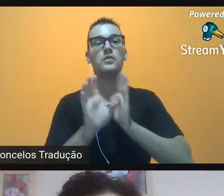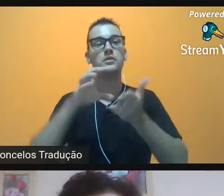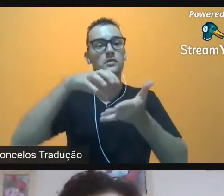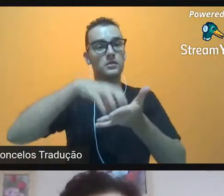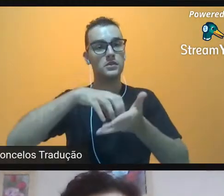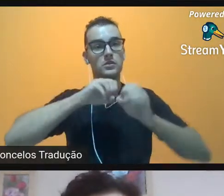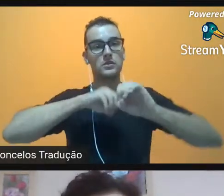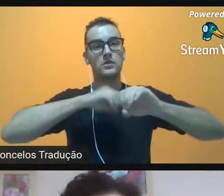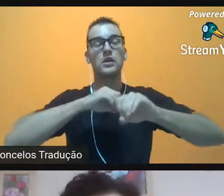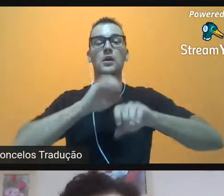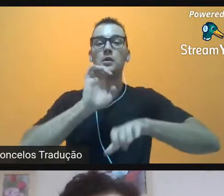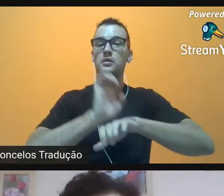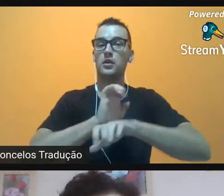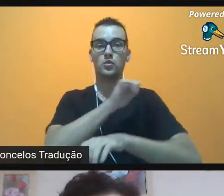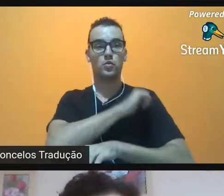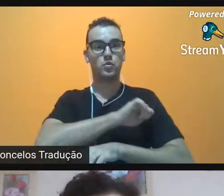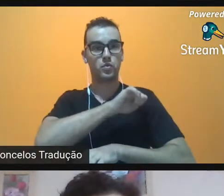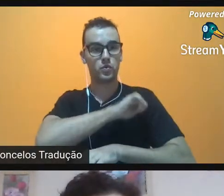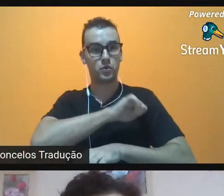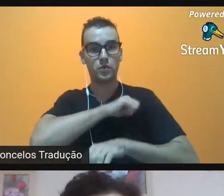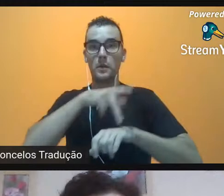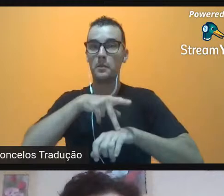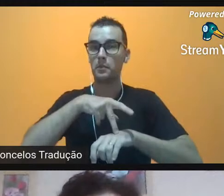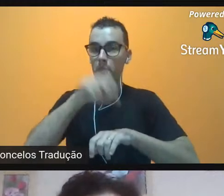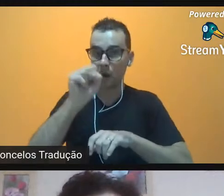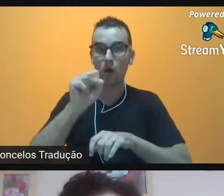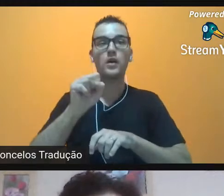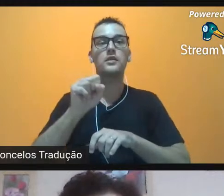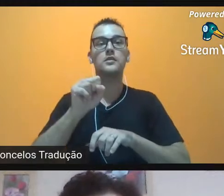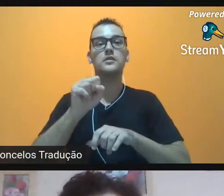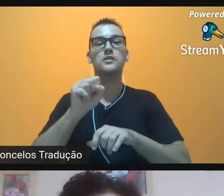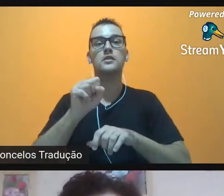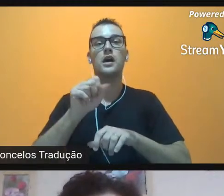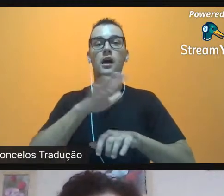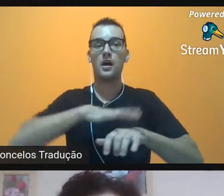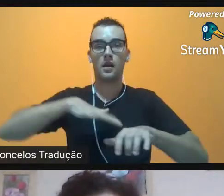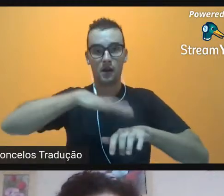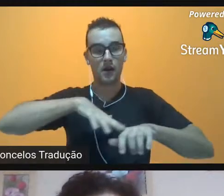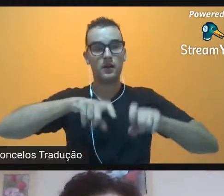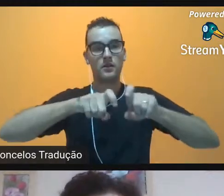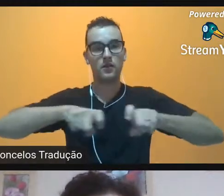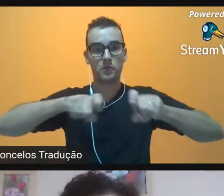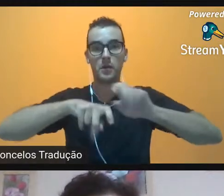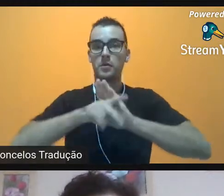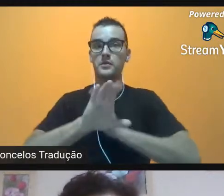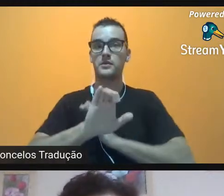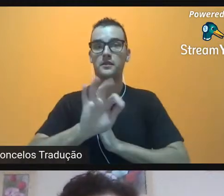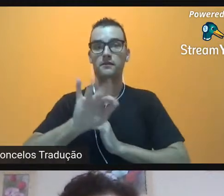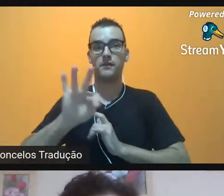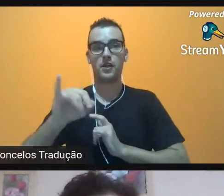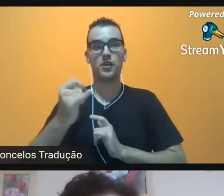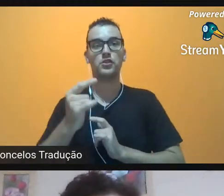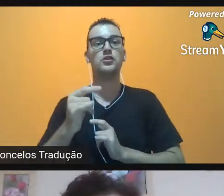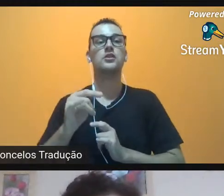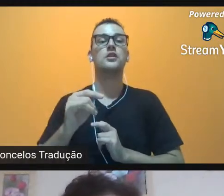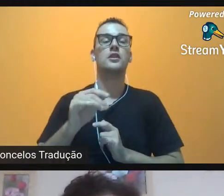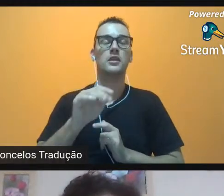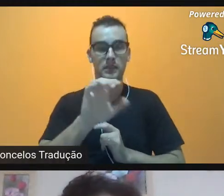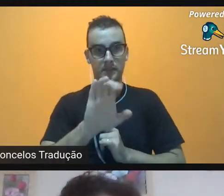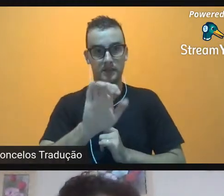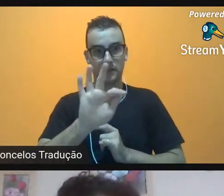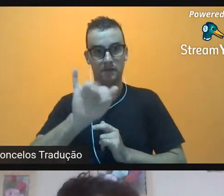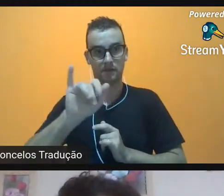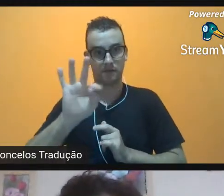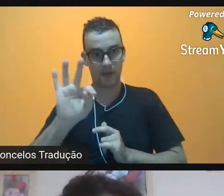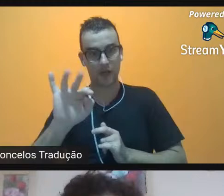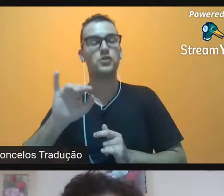do Estado do Rio de Janeiro, pós-graduada em Informática Aplicada pelo CEFET-MG, bacharel em design gráfico pela Universidade